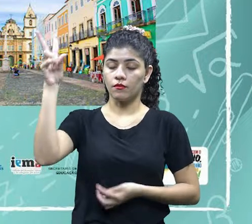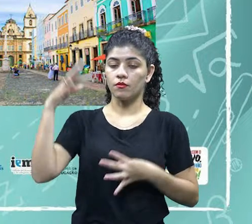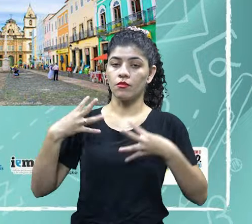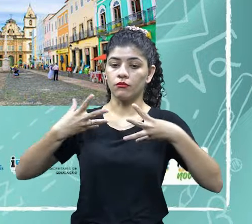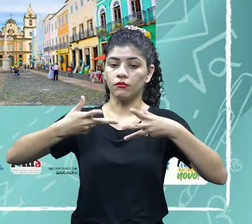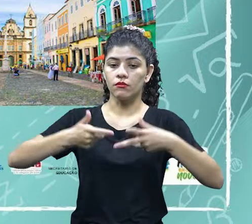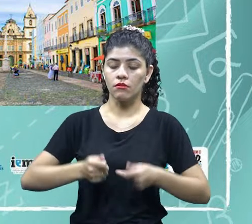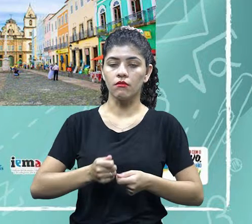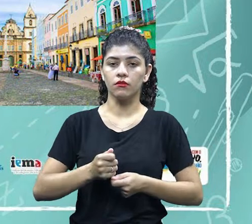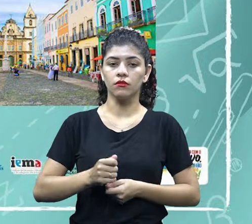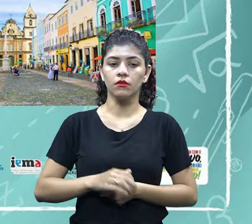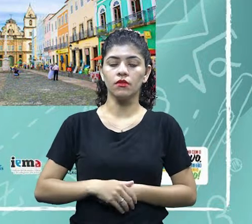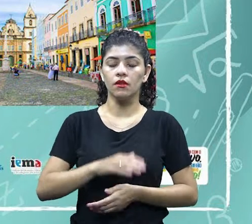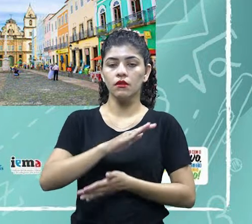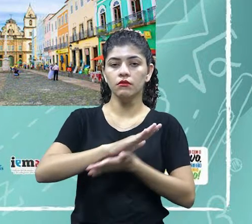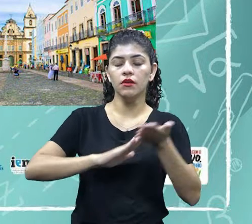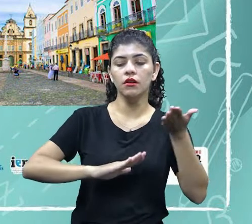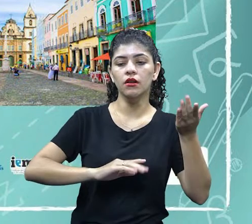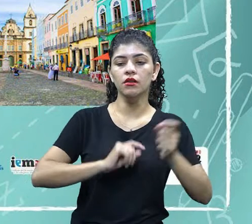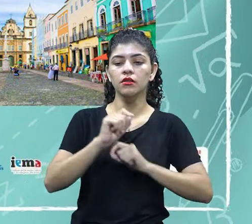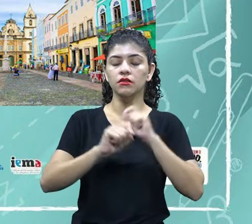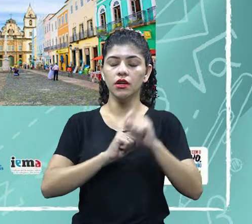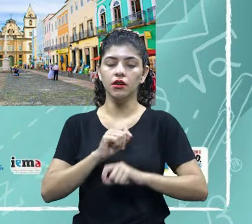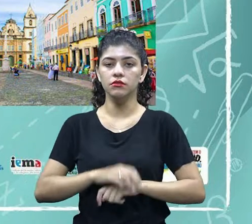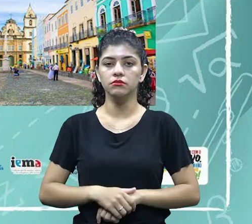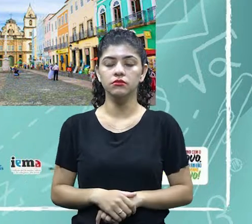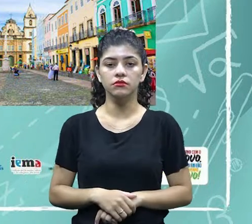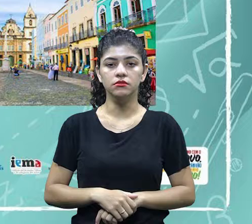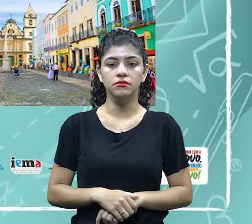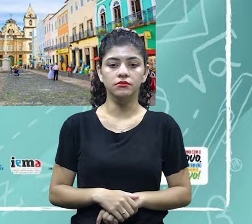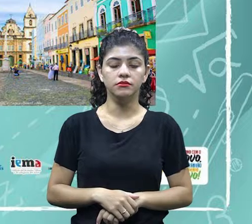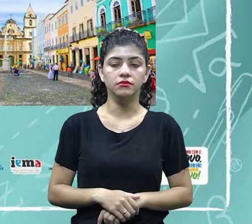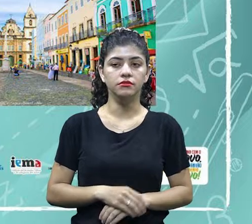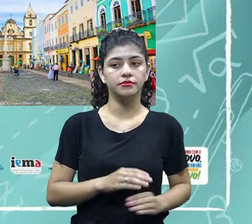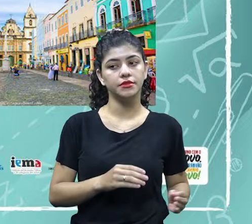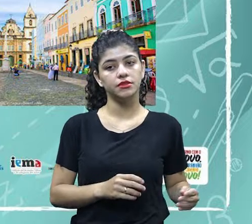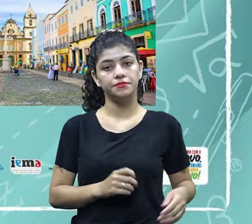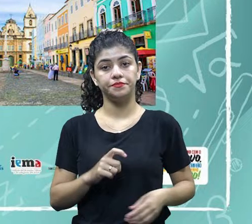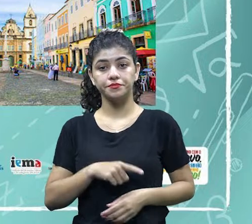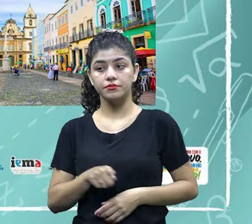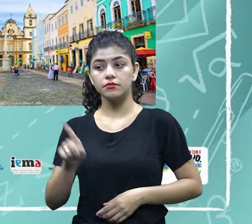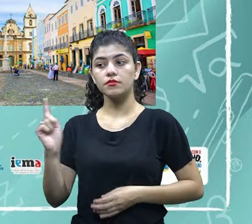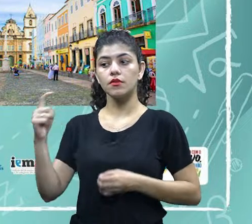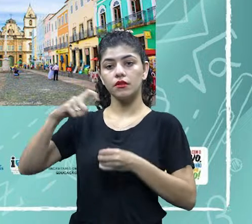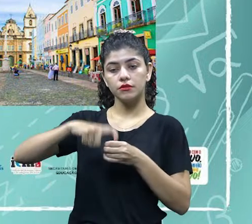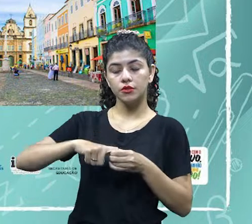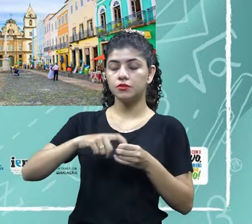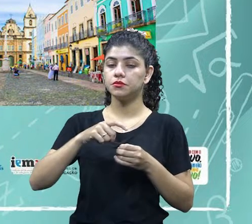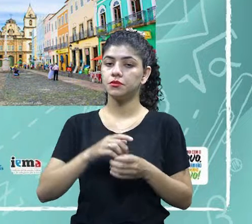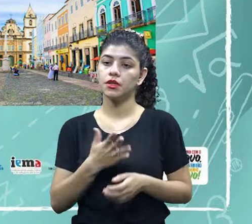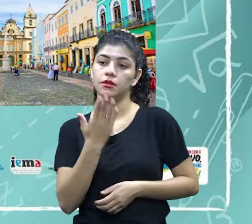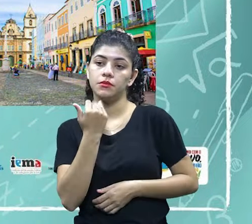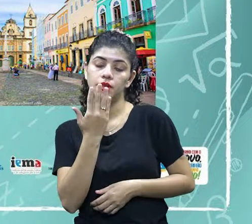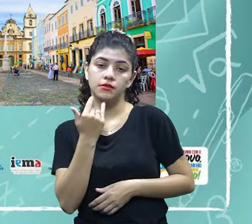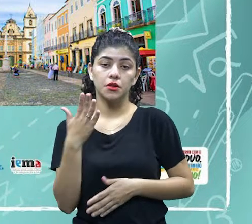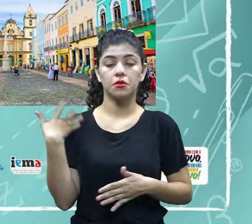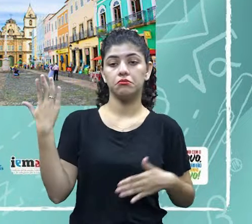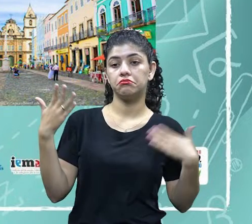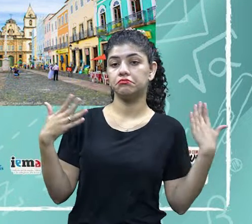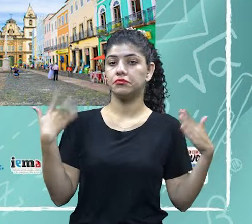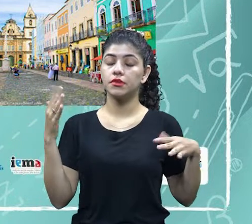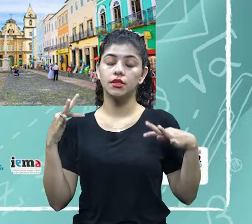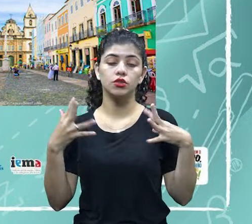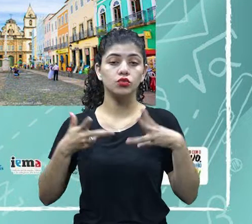viagem que ele vai gastar para fazer o seu transporte de ida e volta com sua família, alimentação, gastos com lazer,